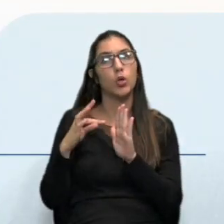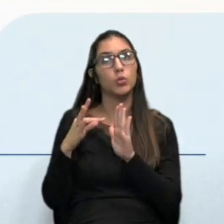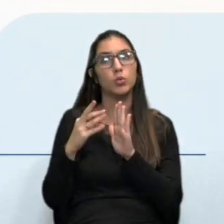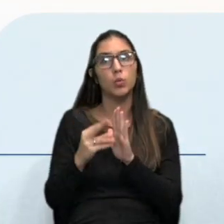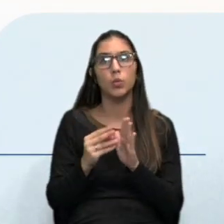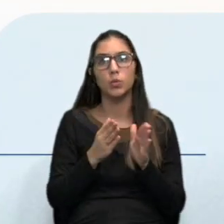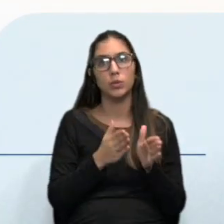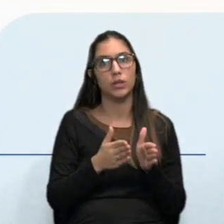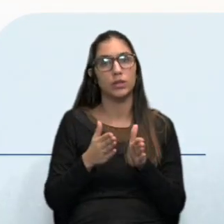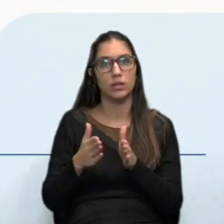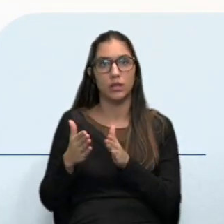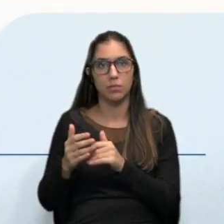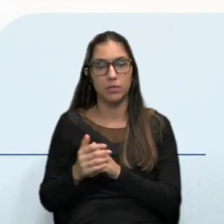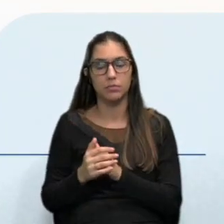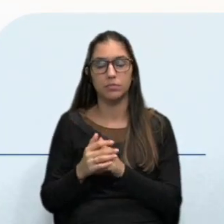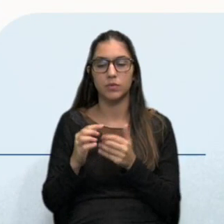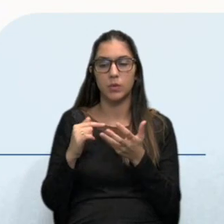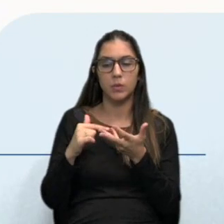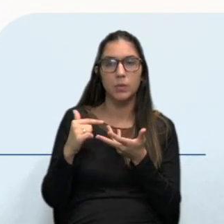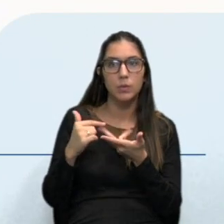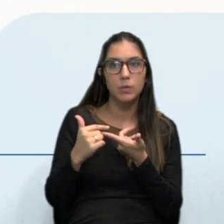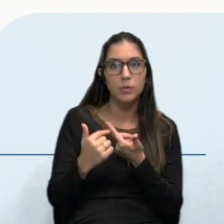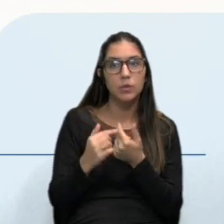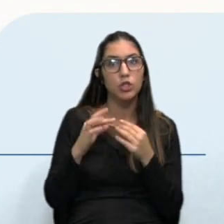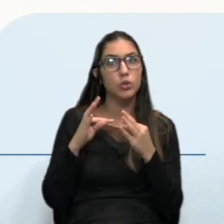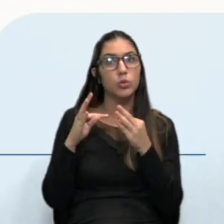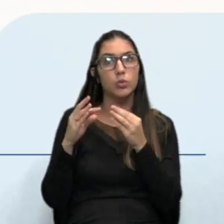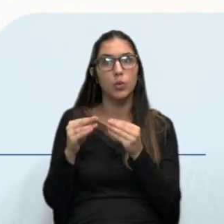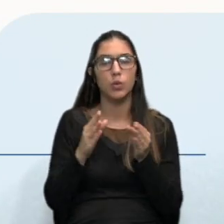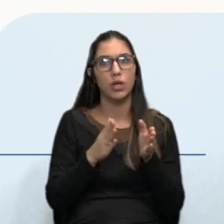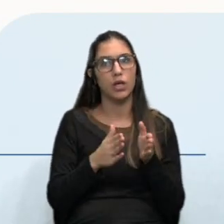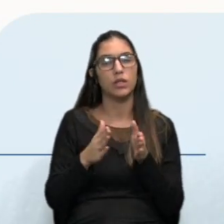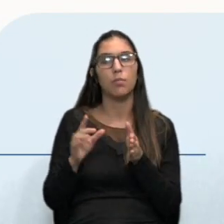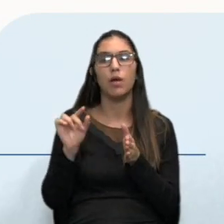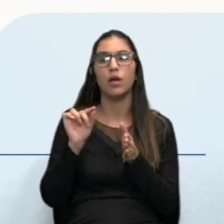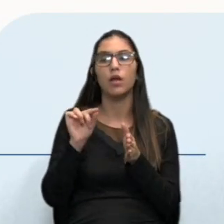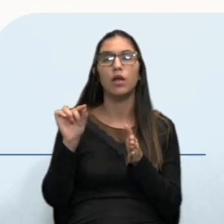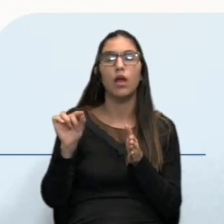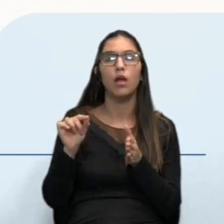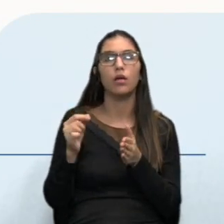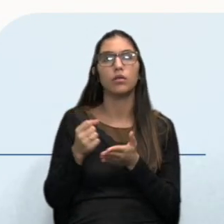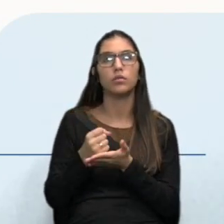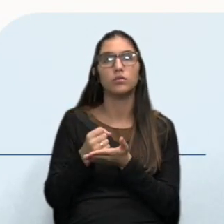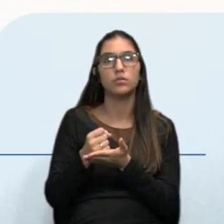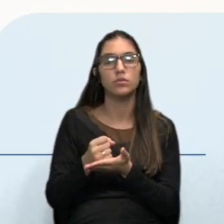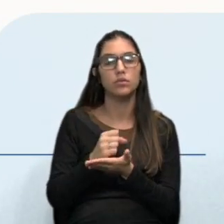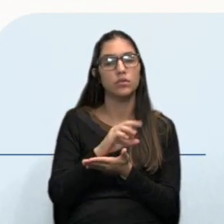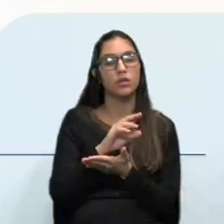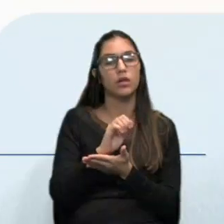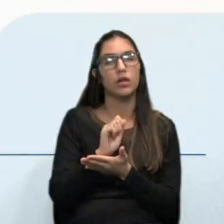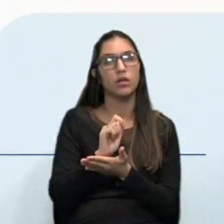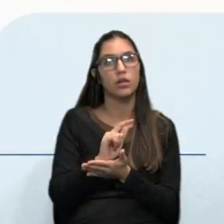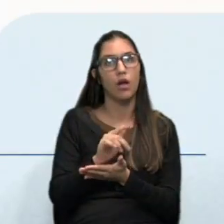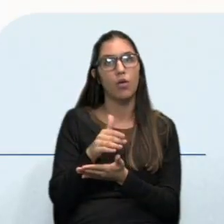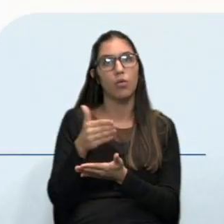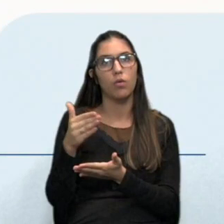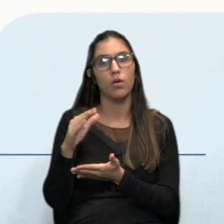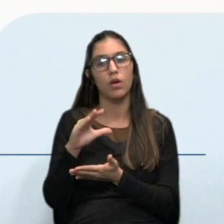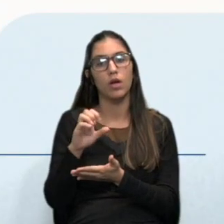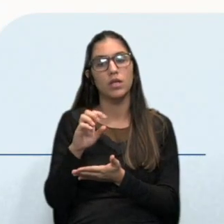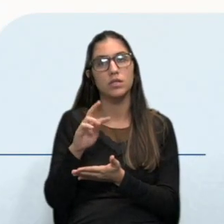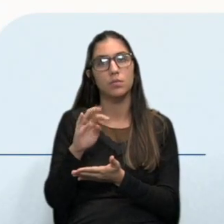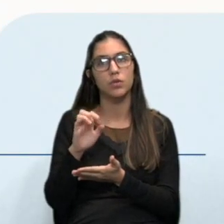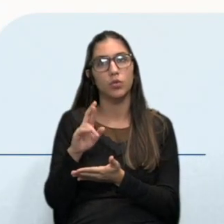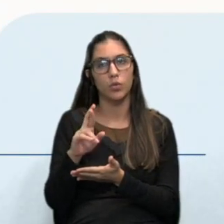as etapas e detalhar em todas essas etapas quem que é a fonte, quem que é o canal e quem que é